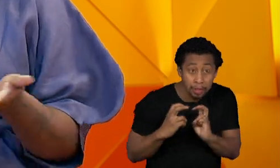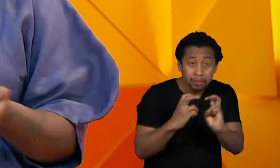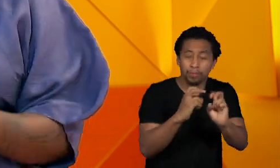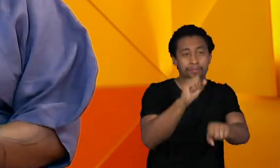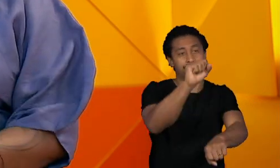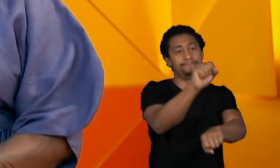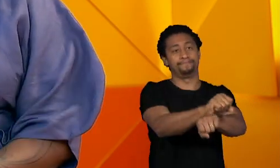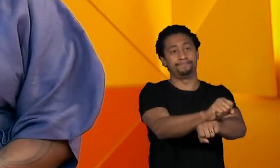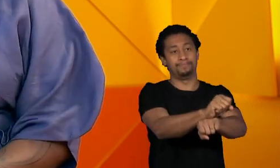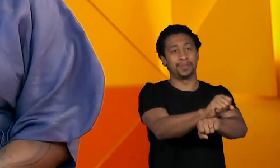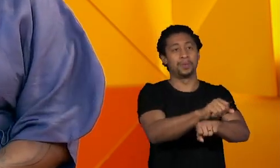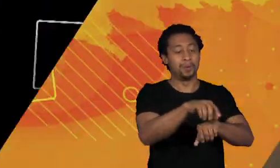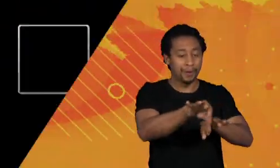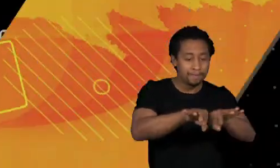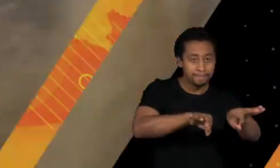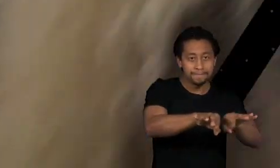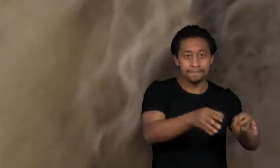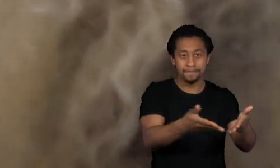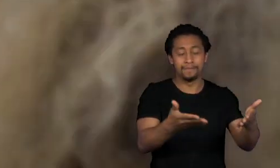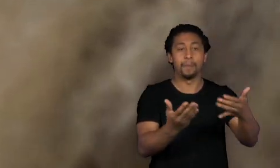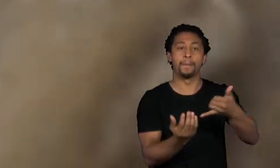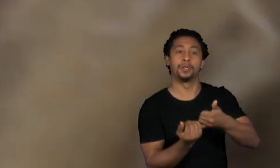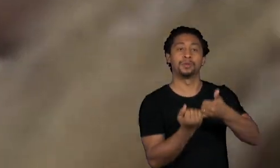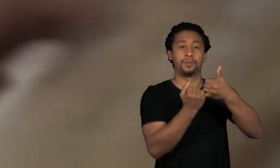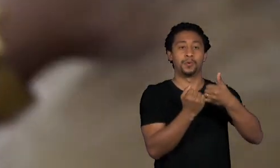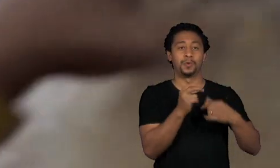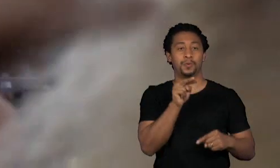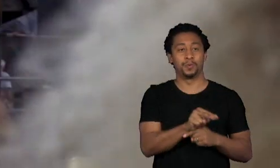patrimônio preservado.